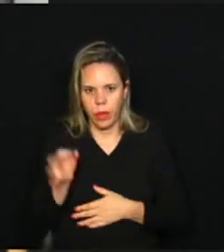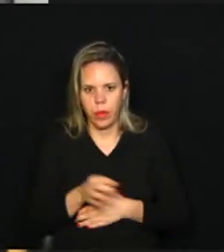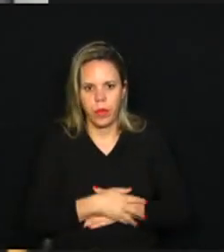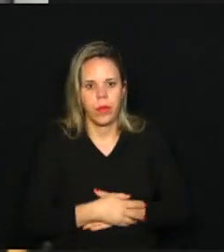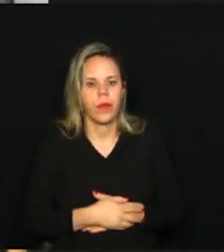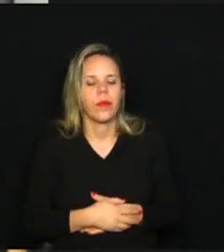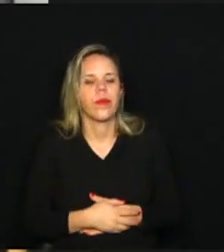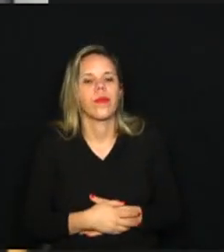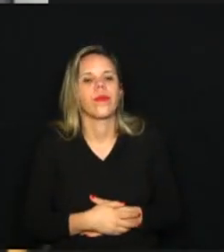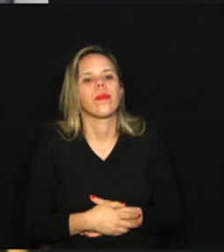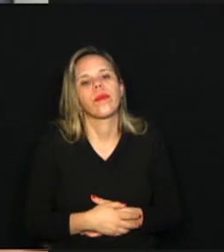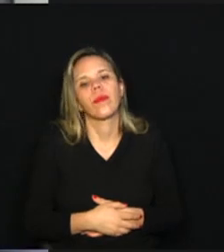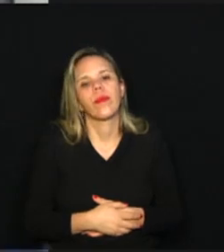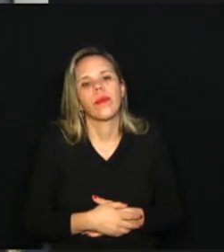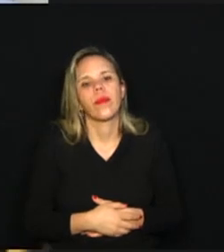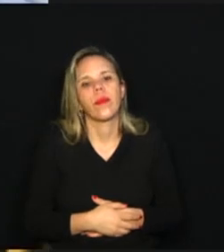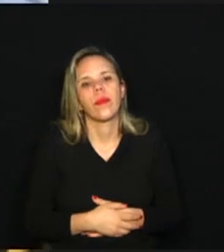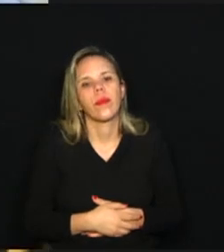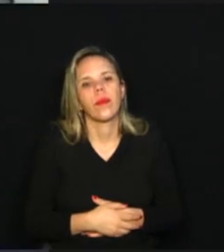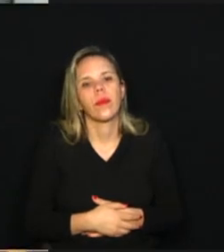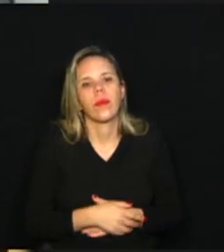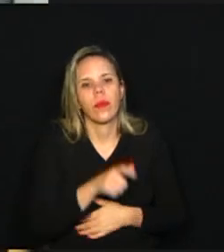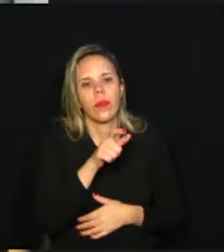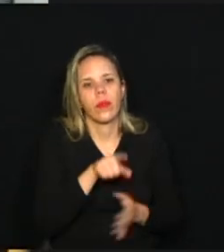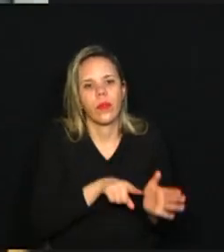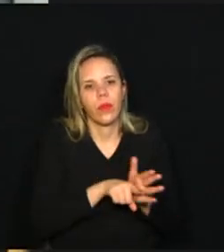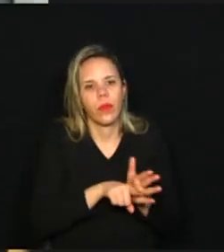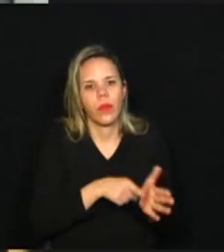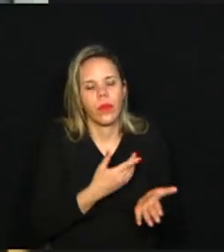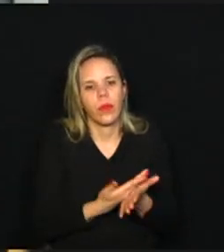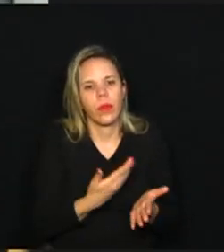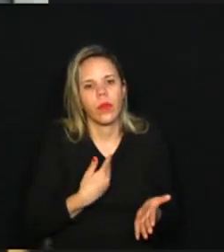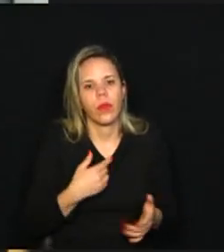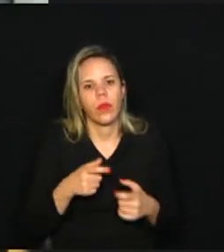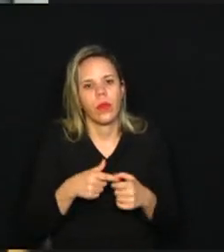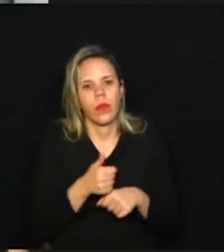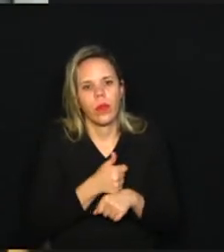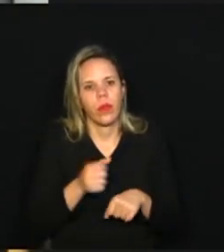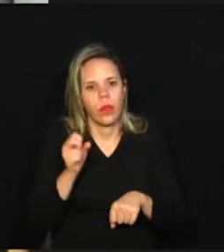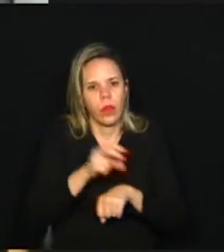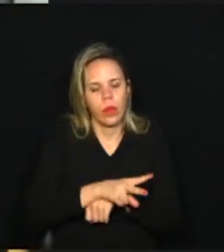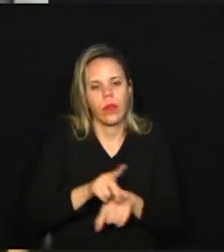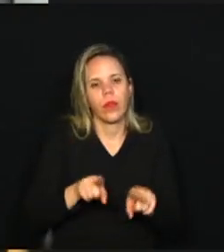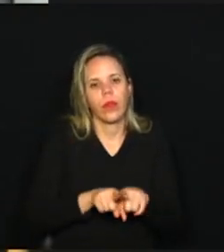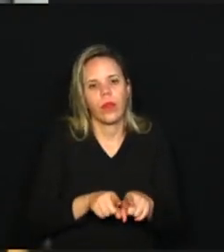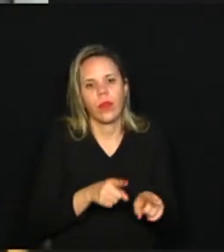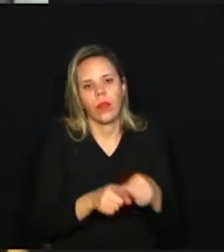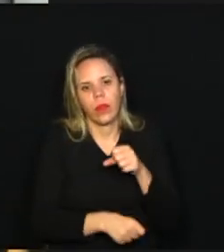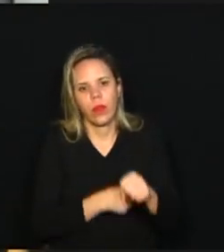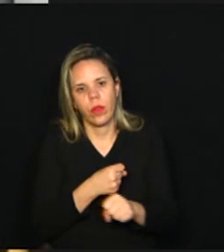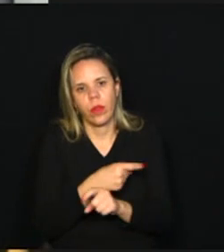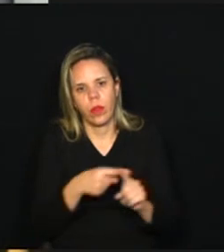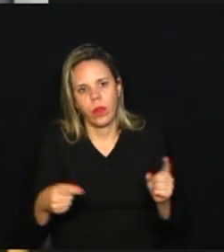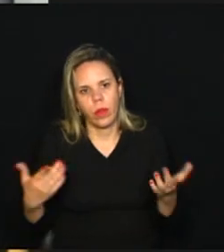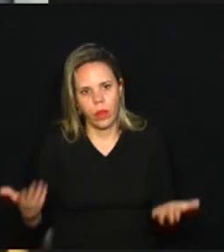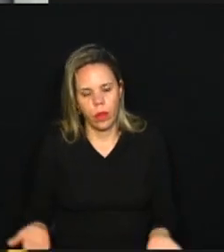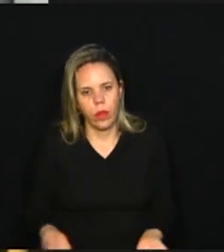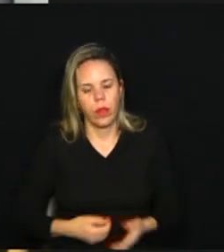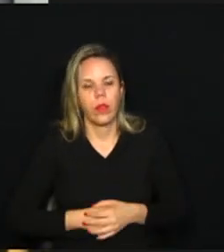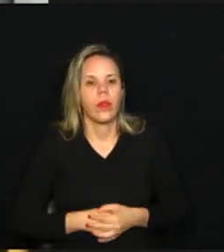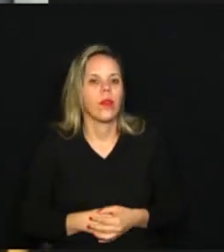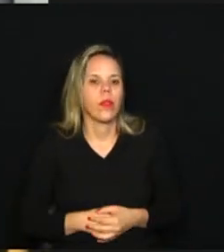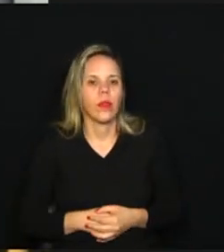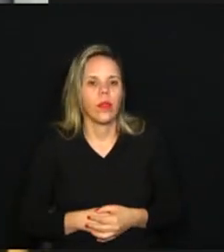né? Como alguém que estudou isso, né? Eu sou imunologista, estudou isso durante esse ano e meio aí,